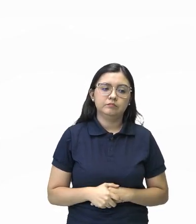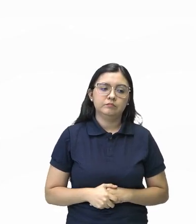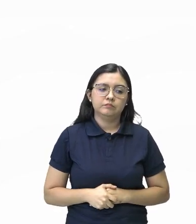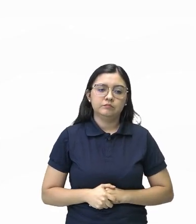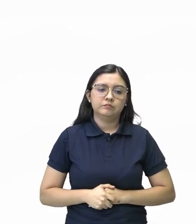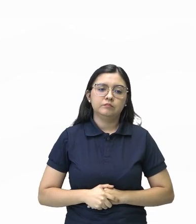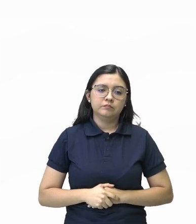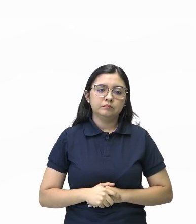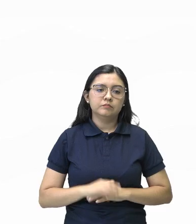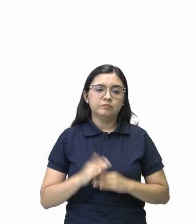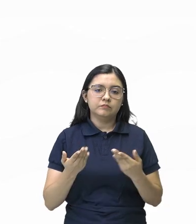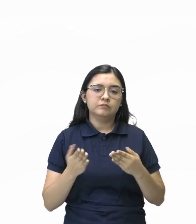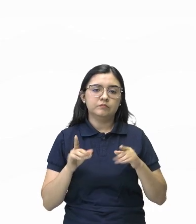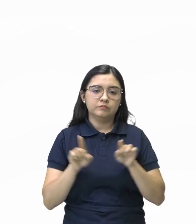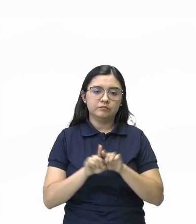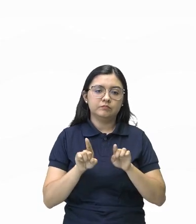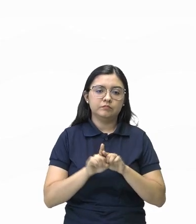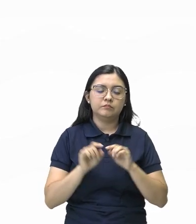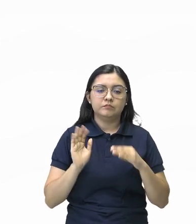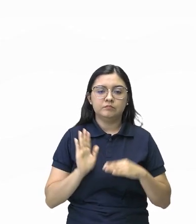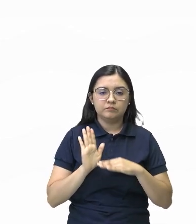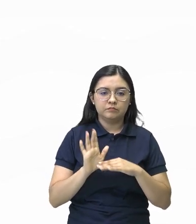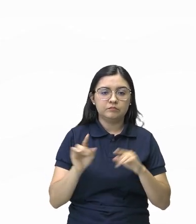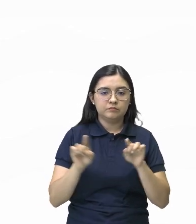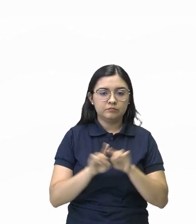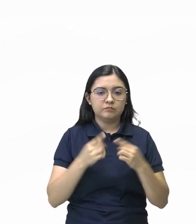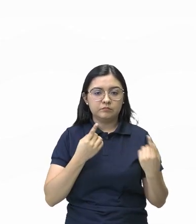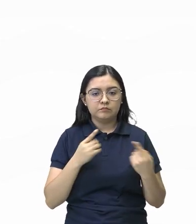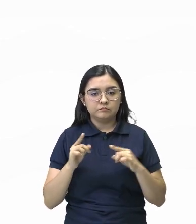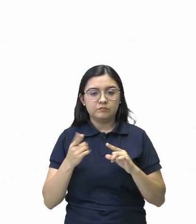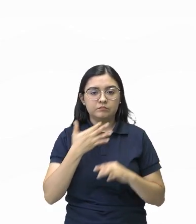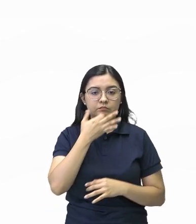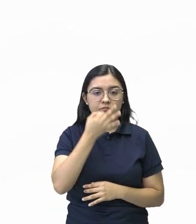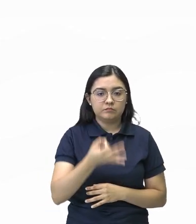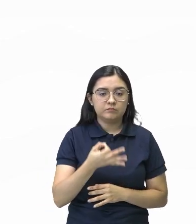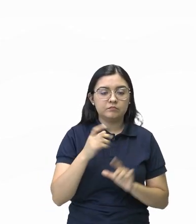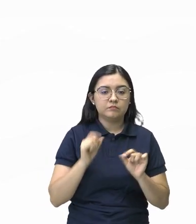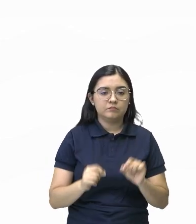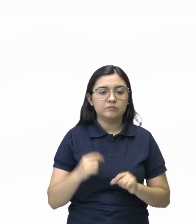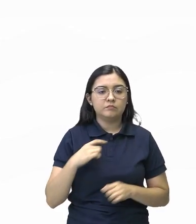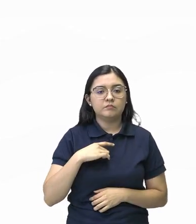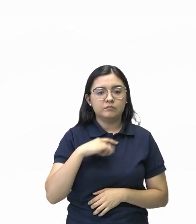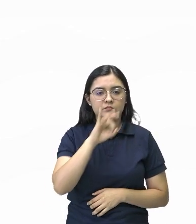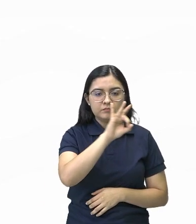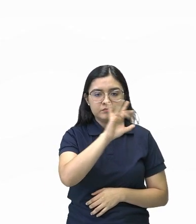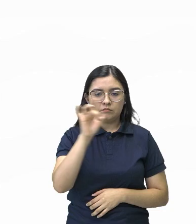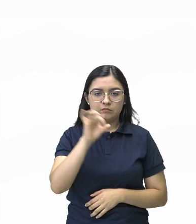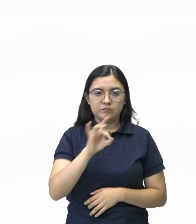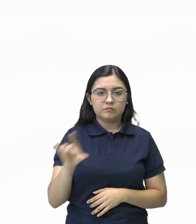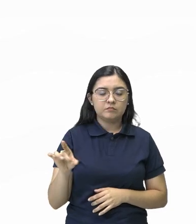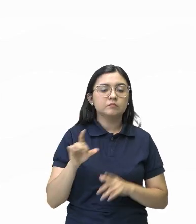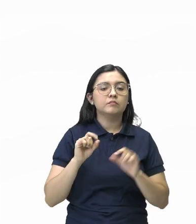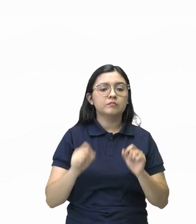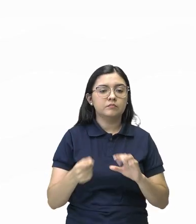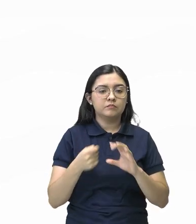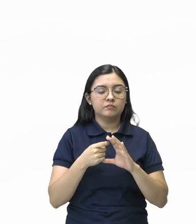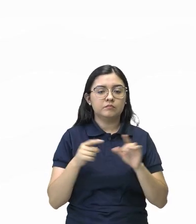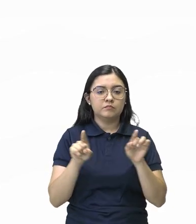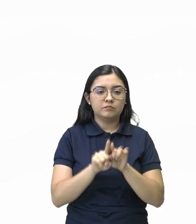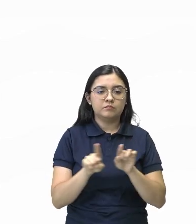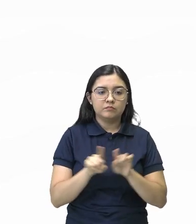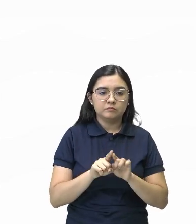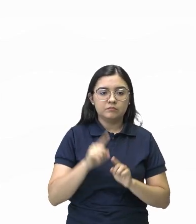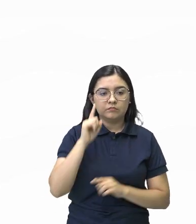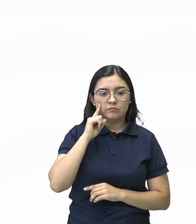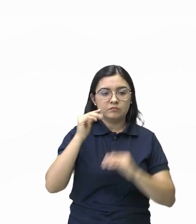da contribuição e a contraponto, a crítica relacionada a cada mecanismo que nós vimos. O